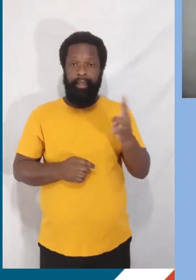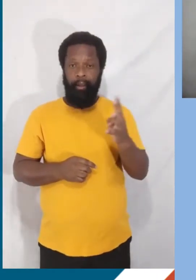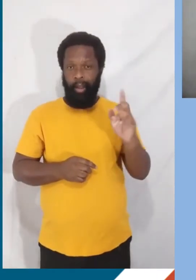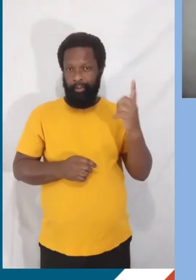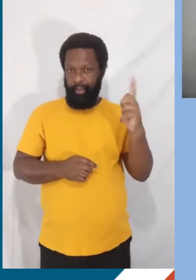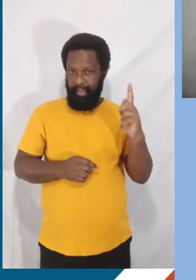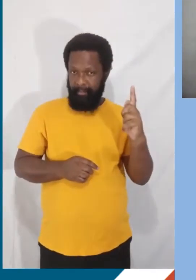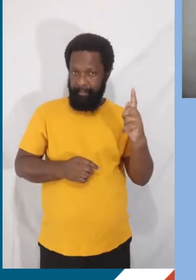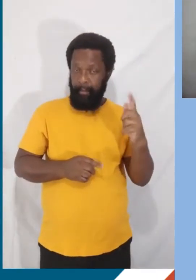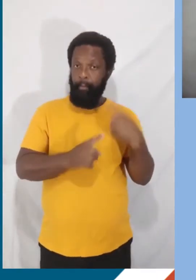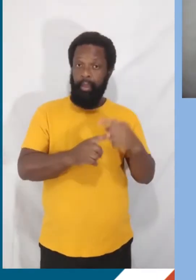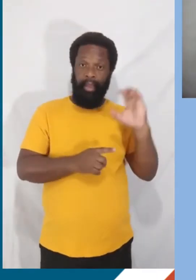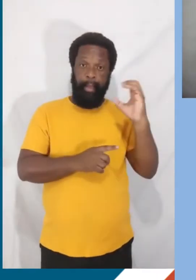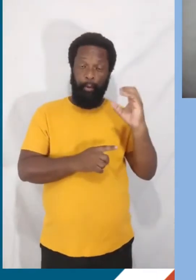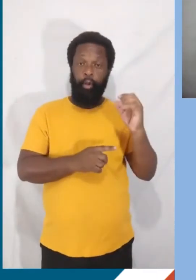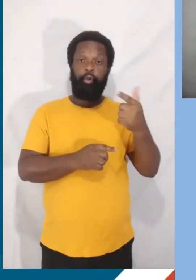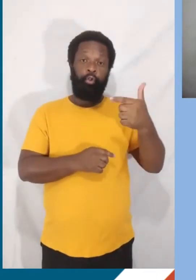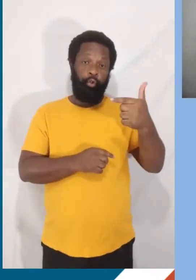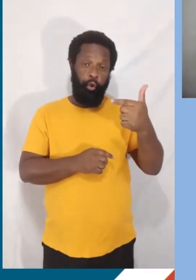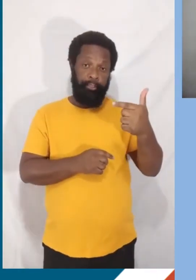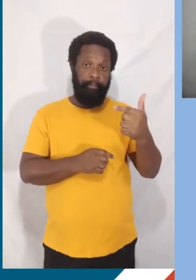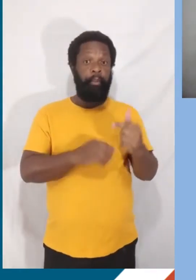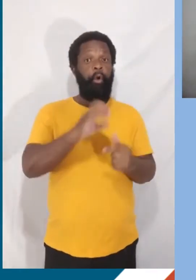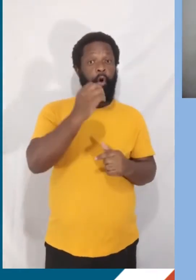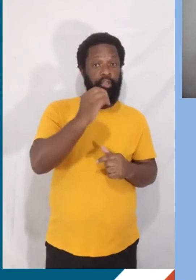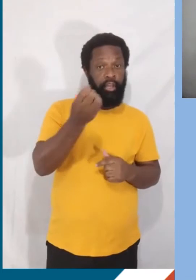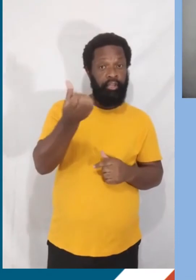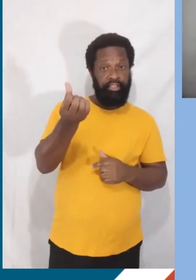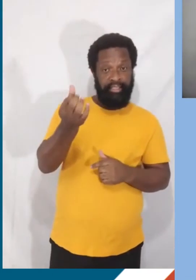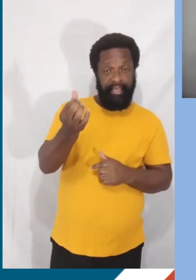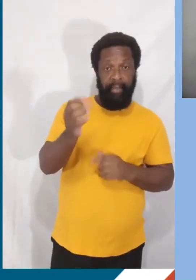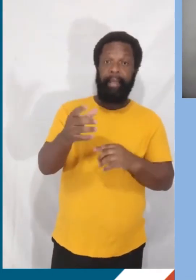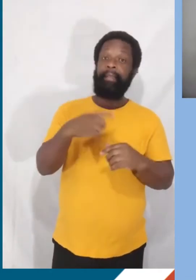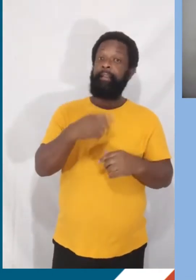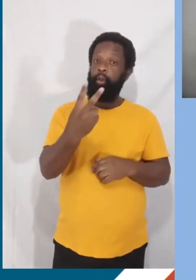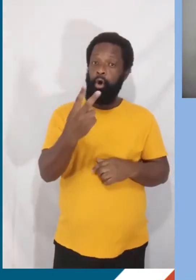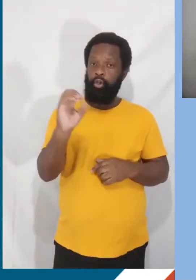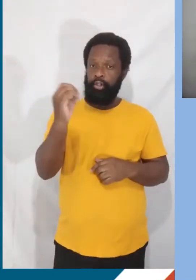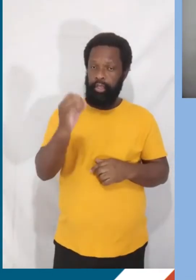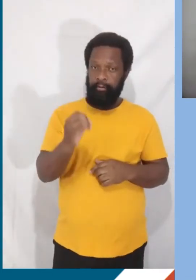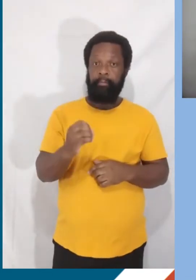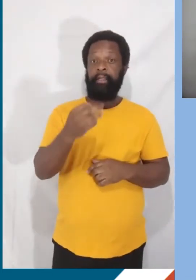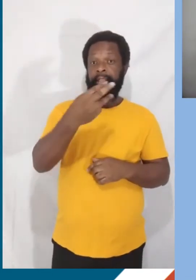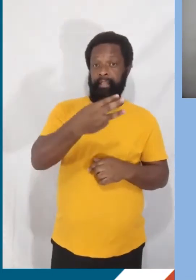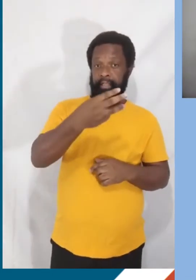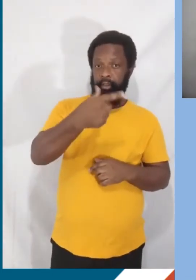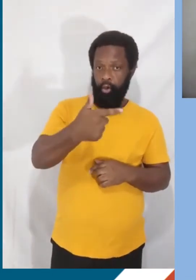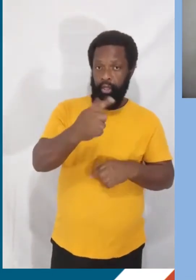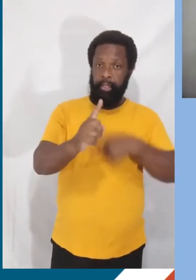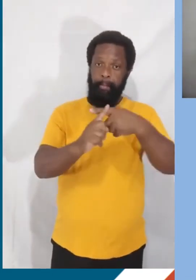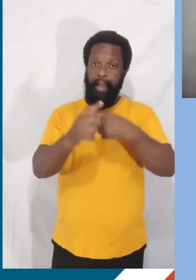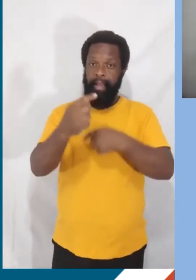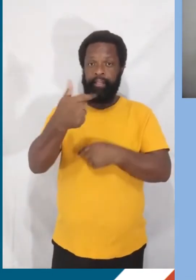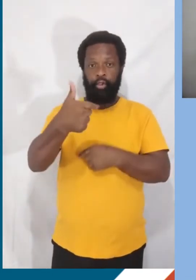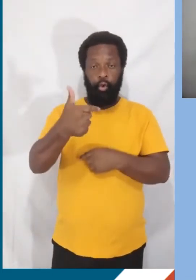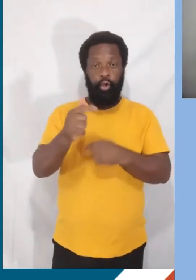que é 44 gramas, né? Porque o carbono vale 12, o oxigênio vale 16, mas eu tenho que multiplicar por 2, porque são 2 oxigênios. 32 com